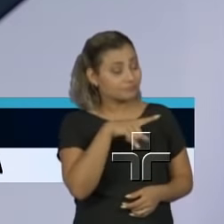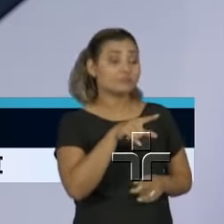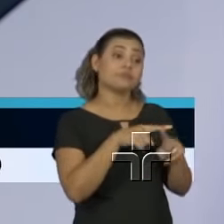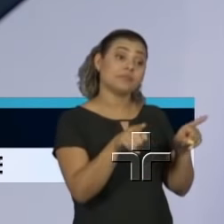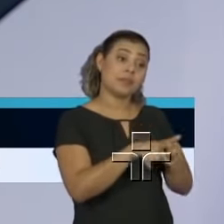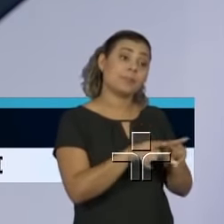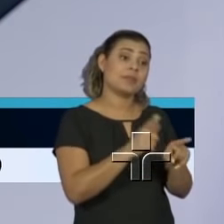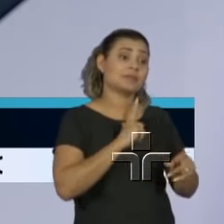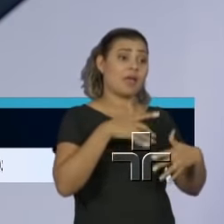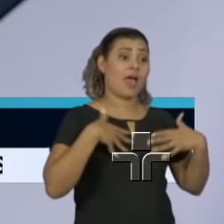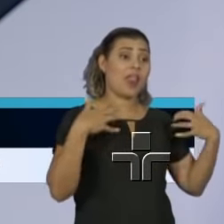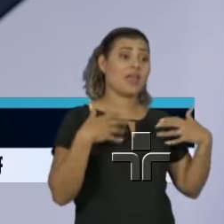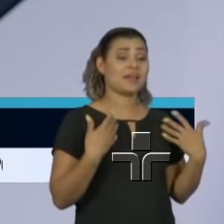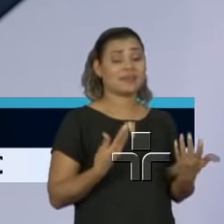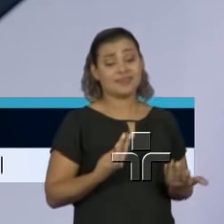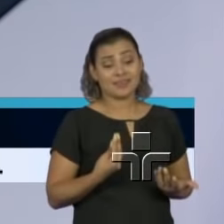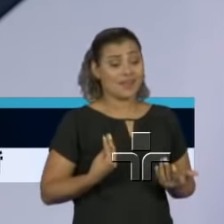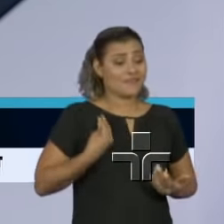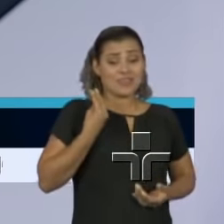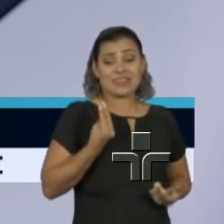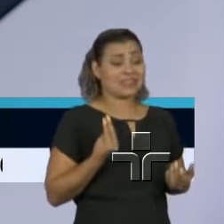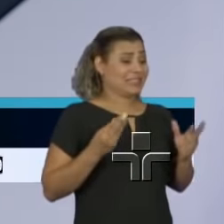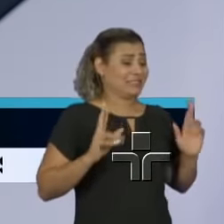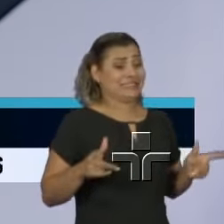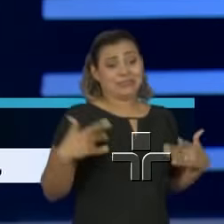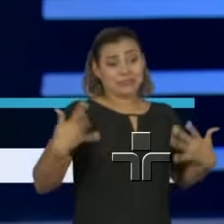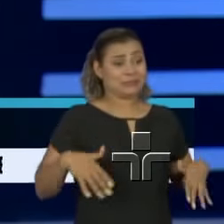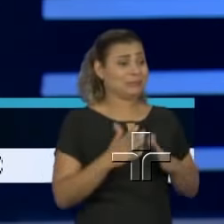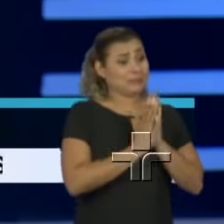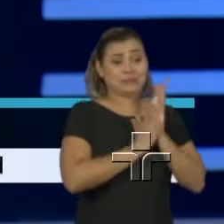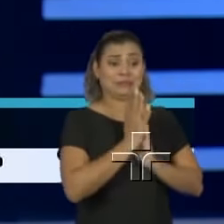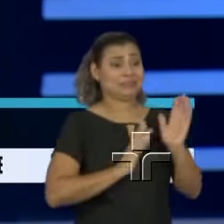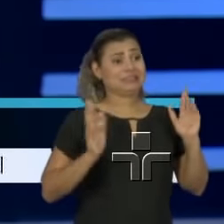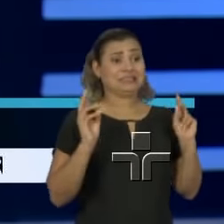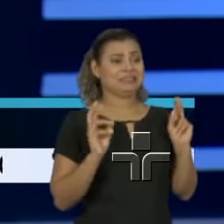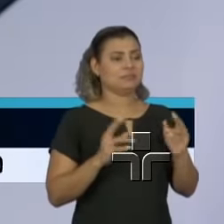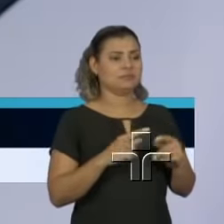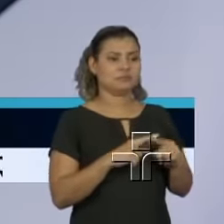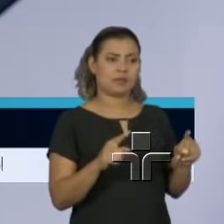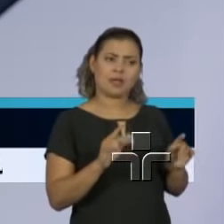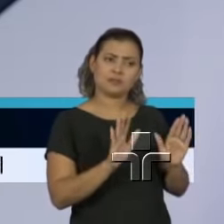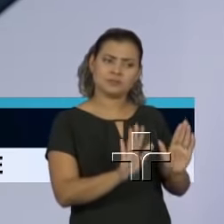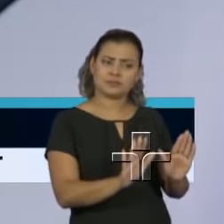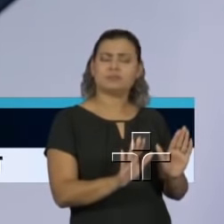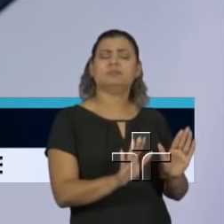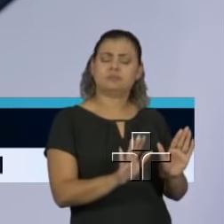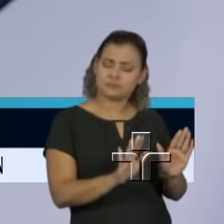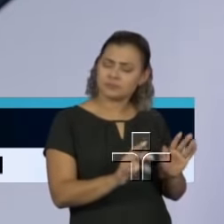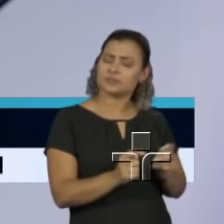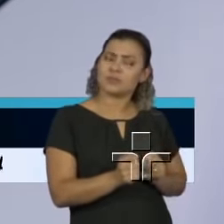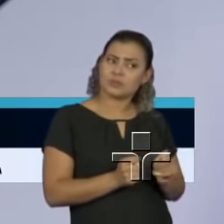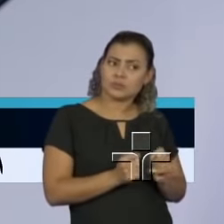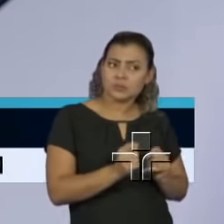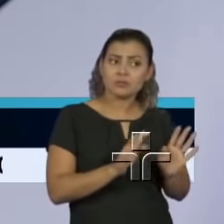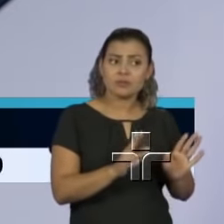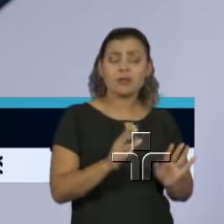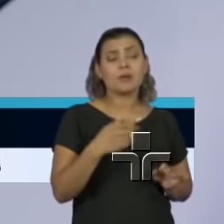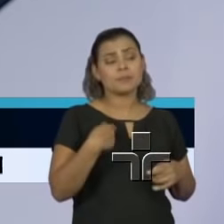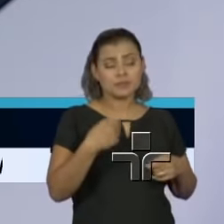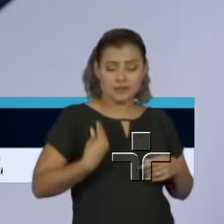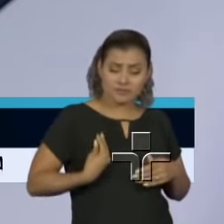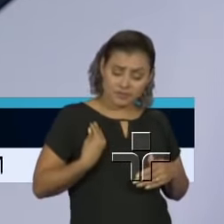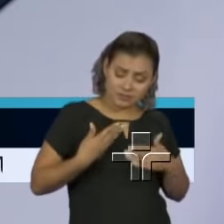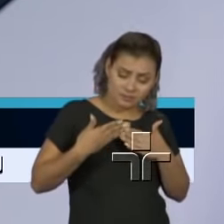de viver, que tem um lado, não estou querendo fazer o elogio da imprudência financeira, não é isso. Mas saber levar a